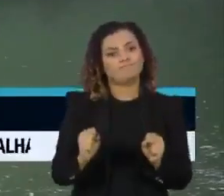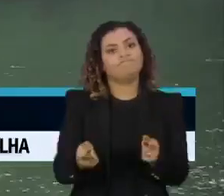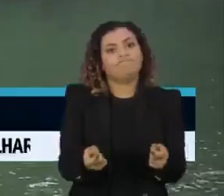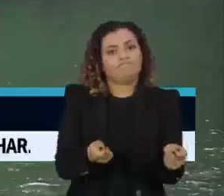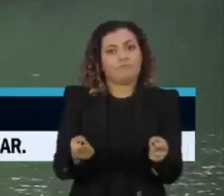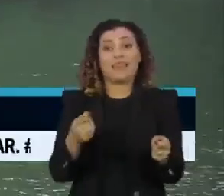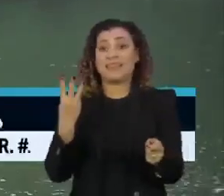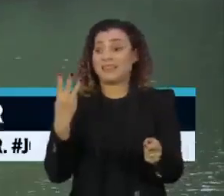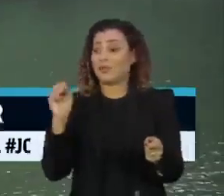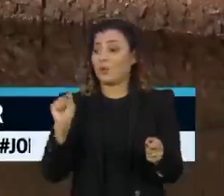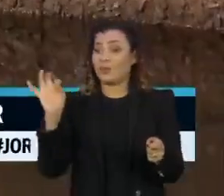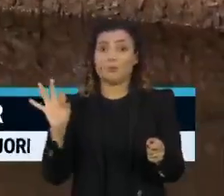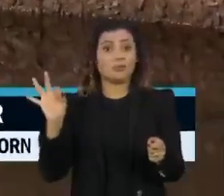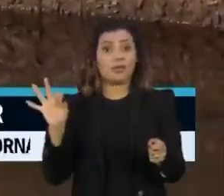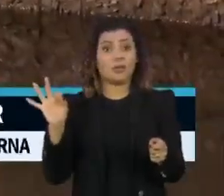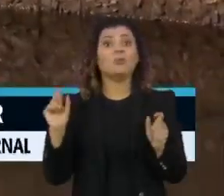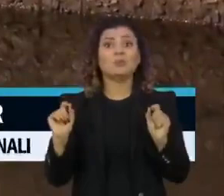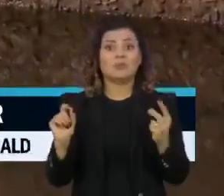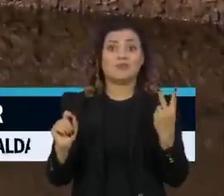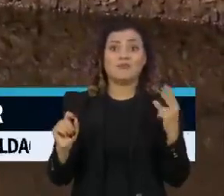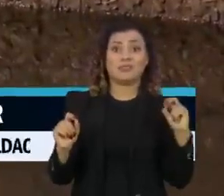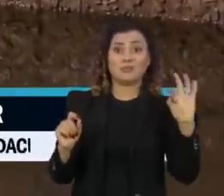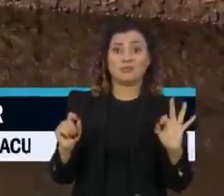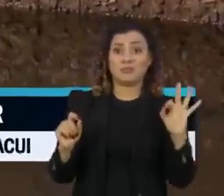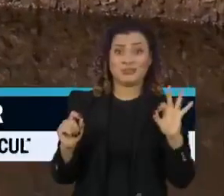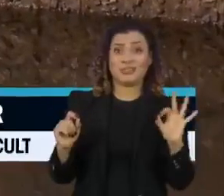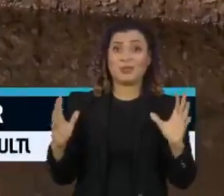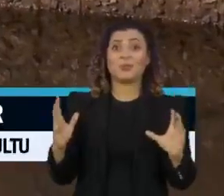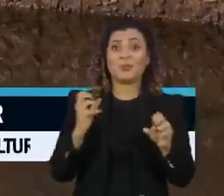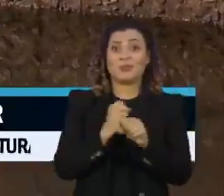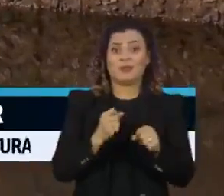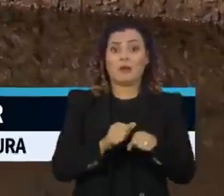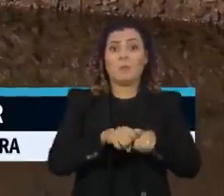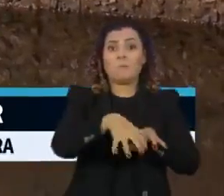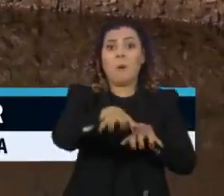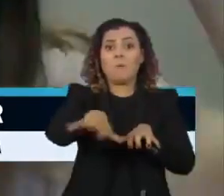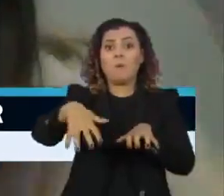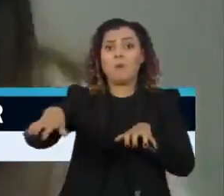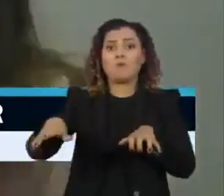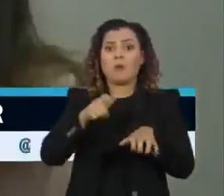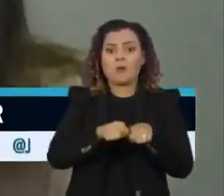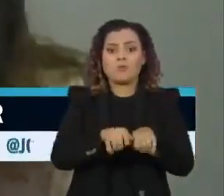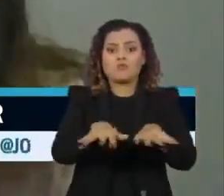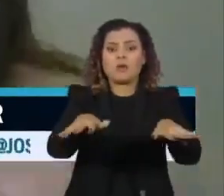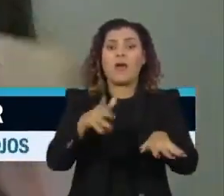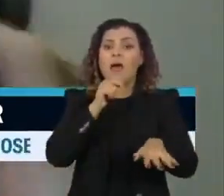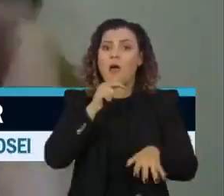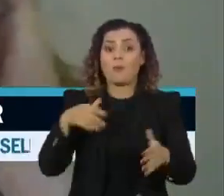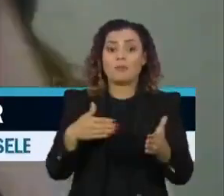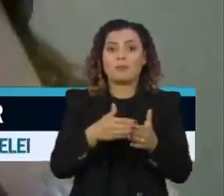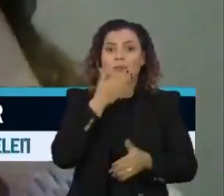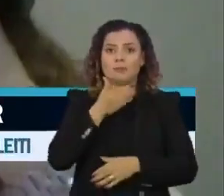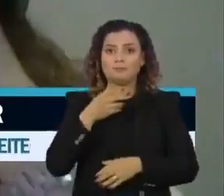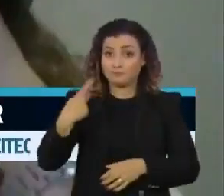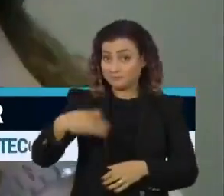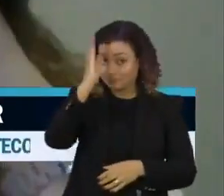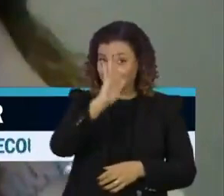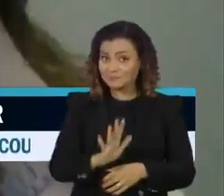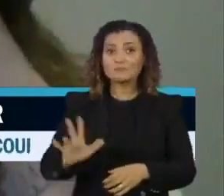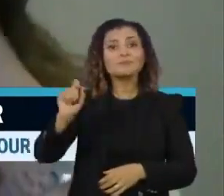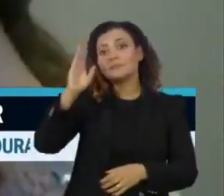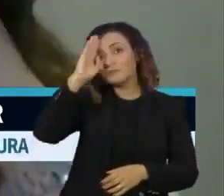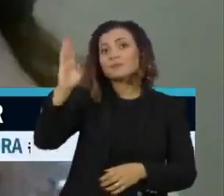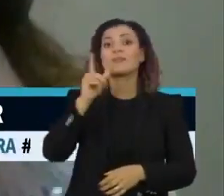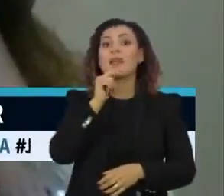atuais 38% para 20% da capacidade até dezembro. O Brasil é o país que tem a maior